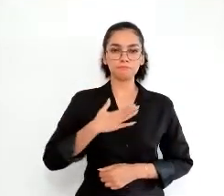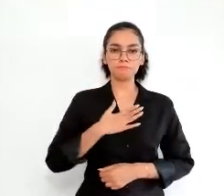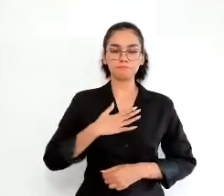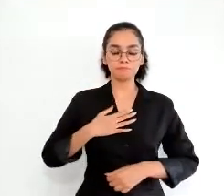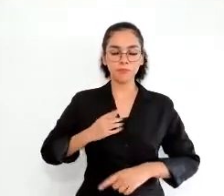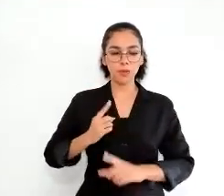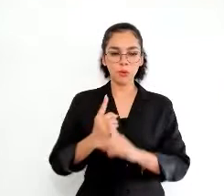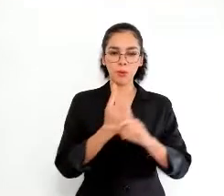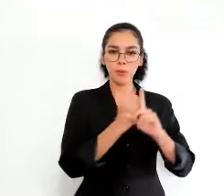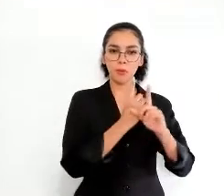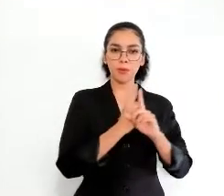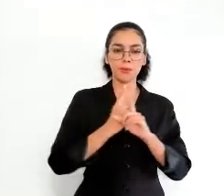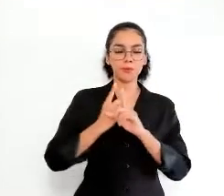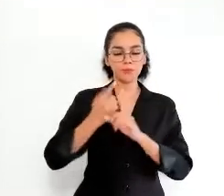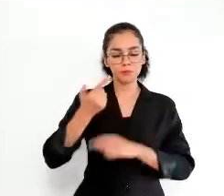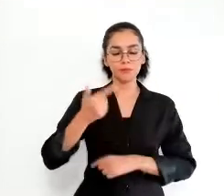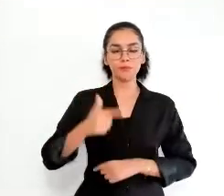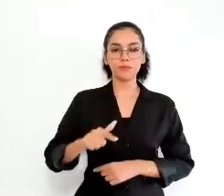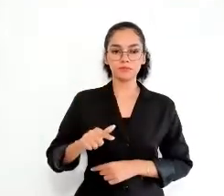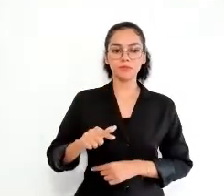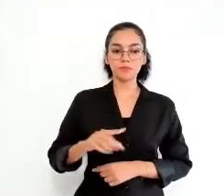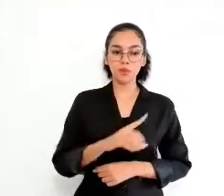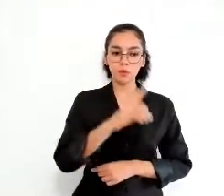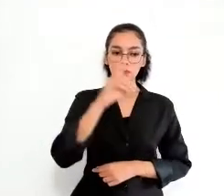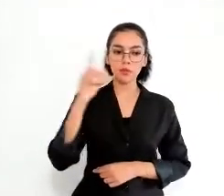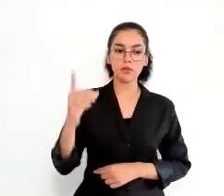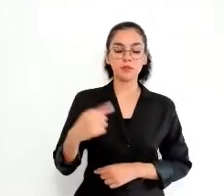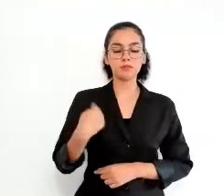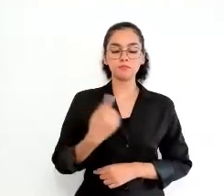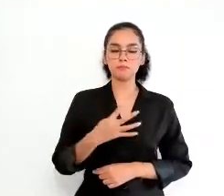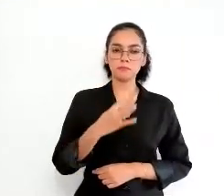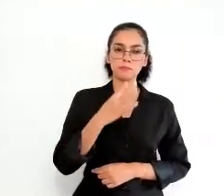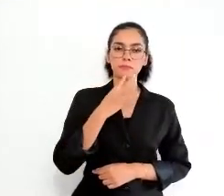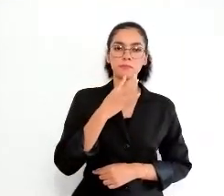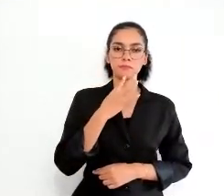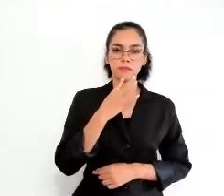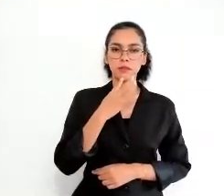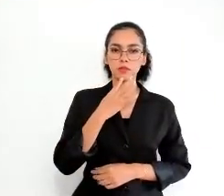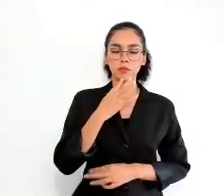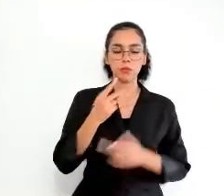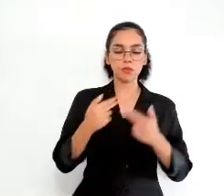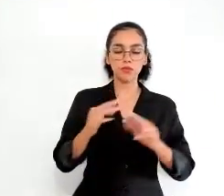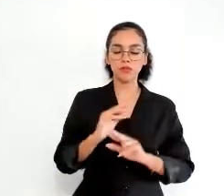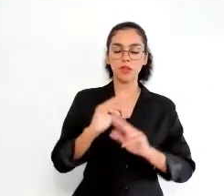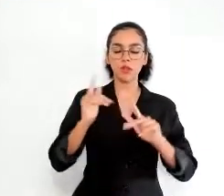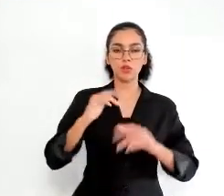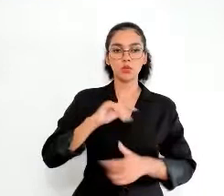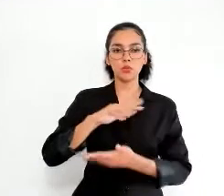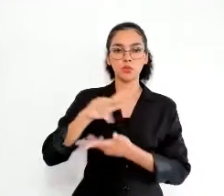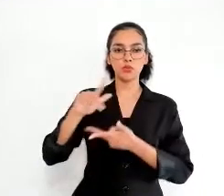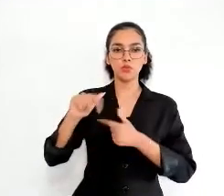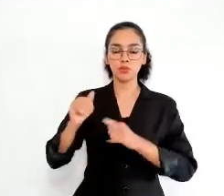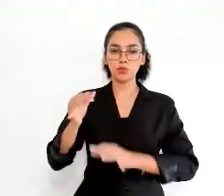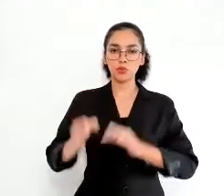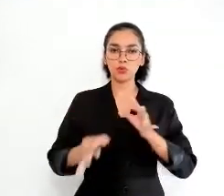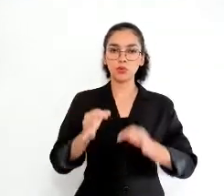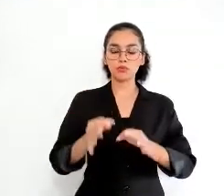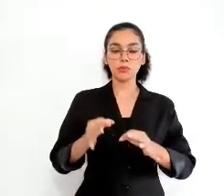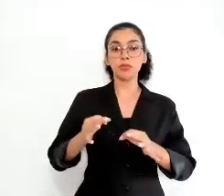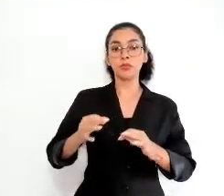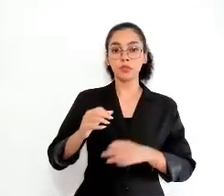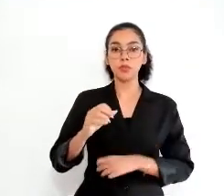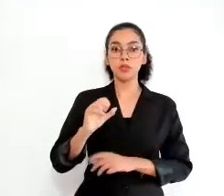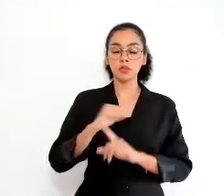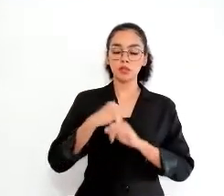mas, sobretudo, um dia de reconhecimento a expoentes do mundo jurídico e da sociedade potiguar em geral, sem